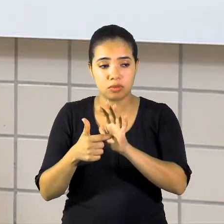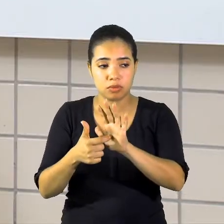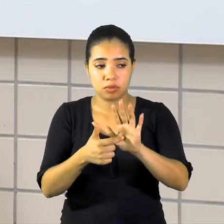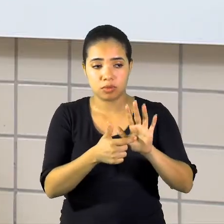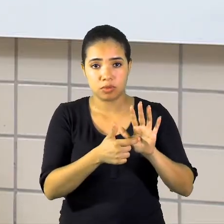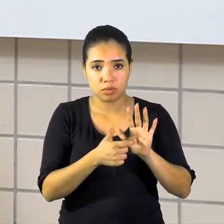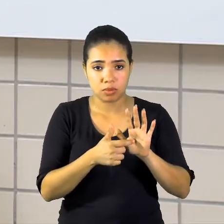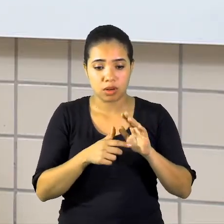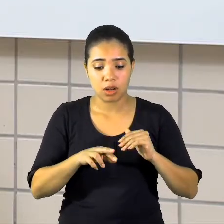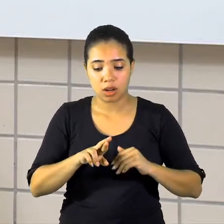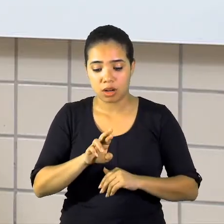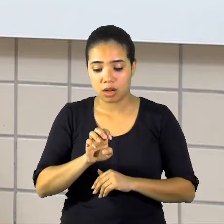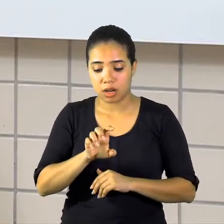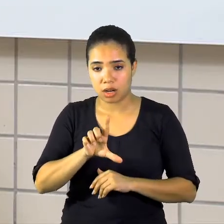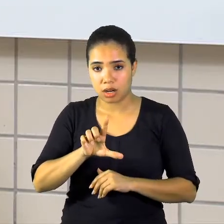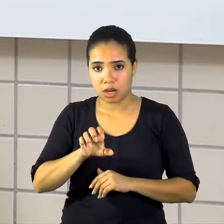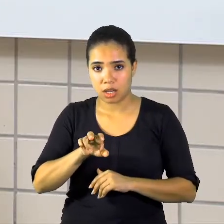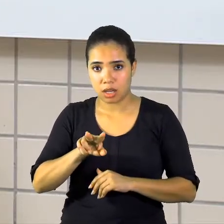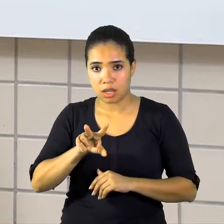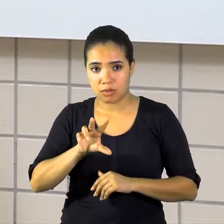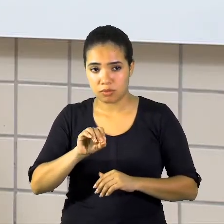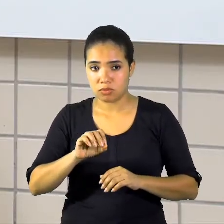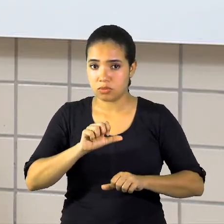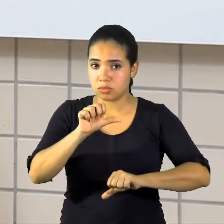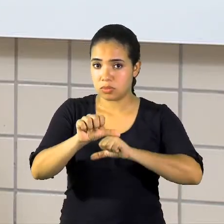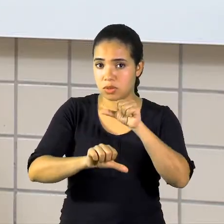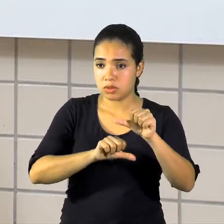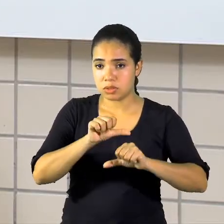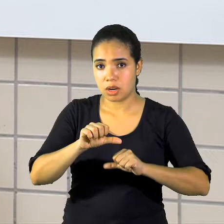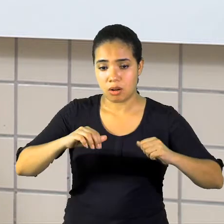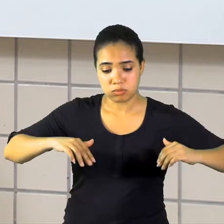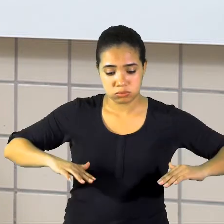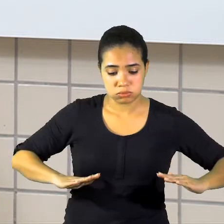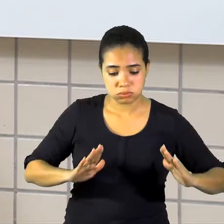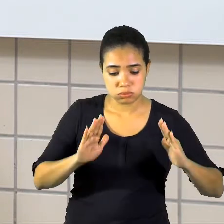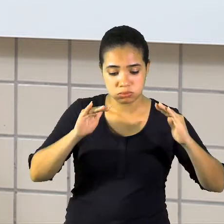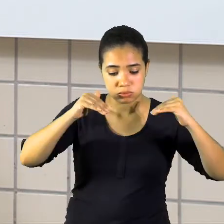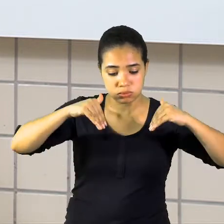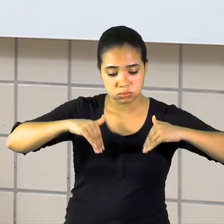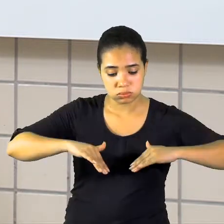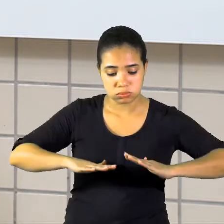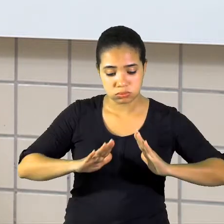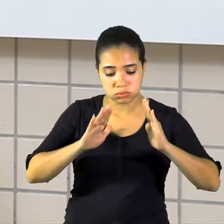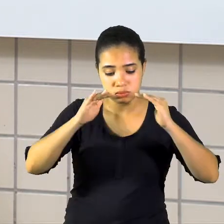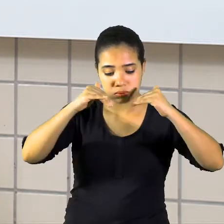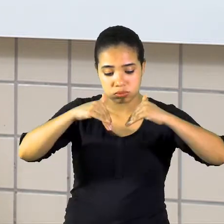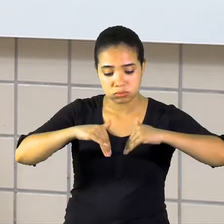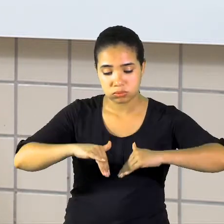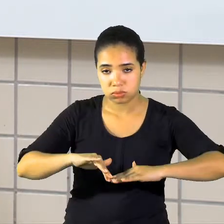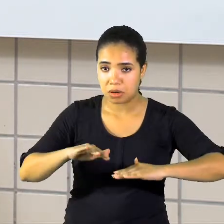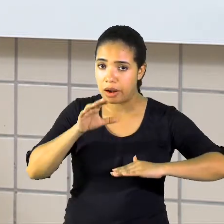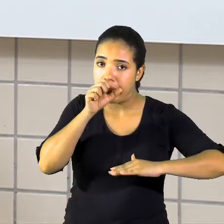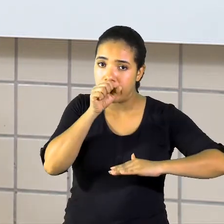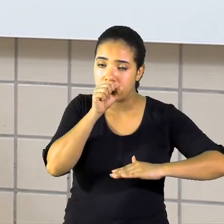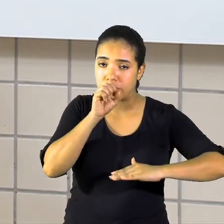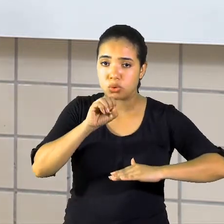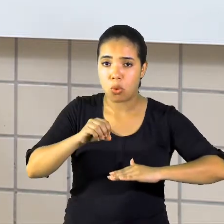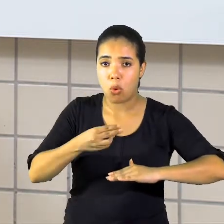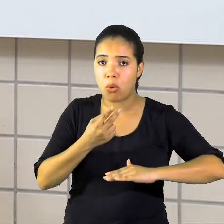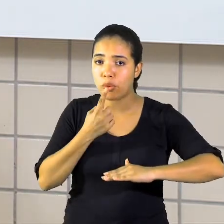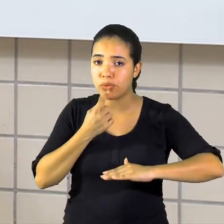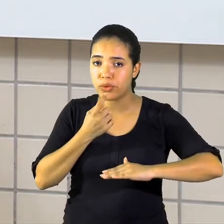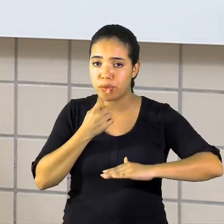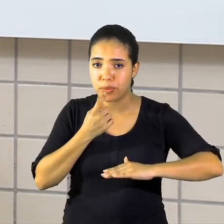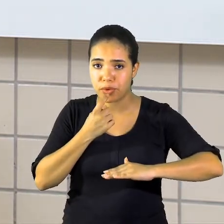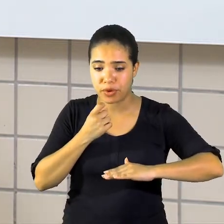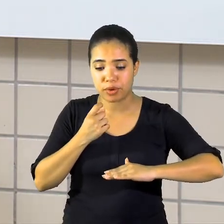tratar de relevo, ele busca representar exatamente isso. Às vezes a gente vai ver isso, que quanto mais escuro, mais